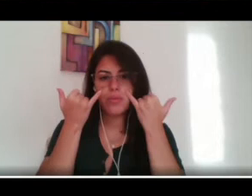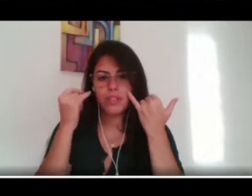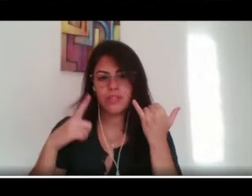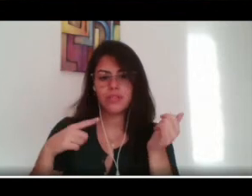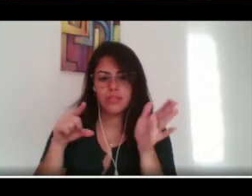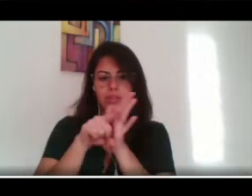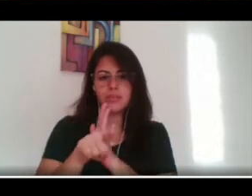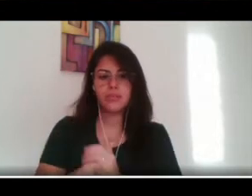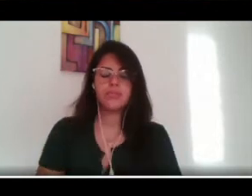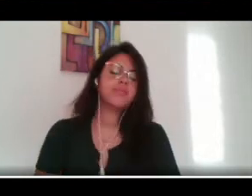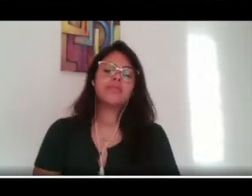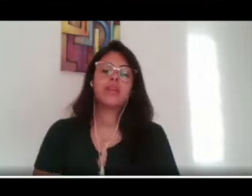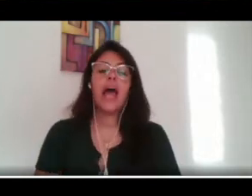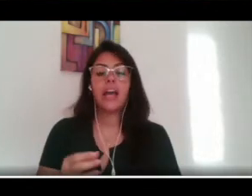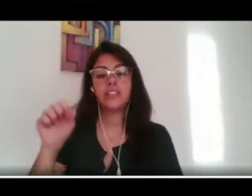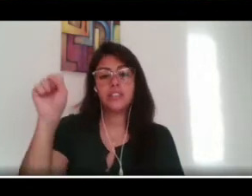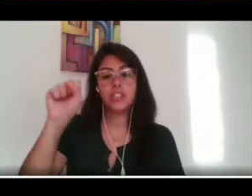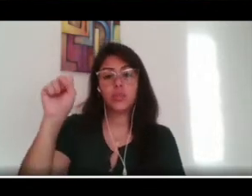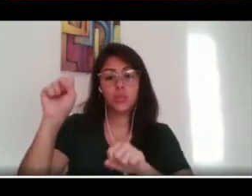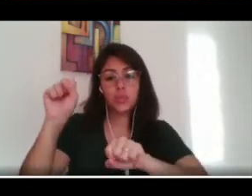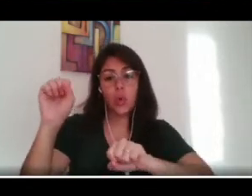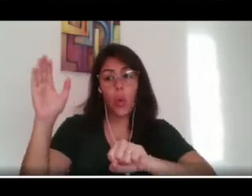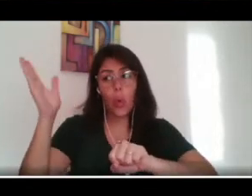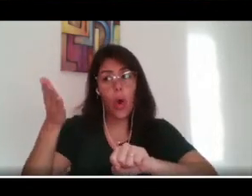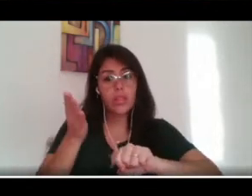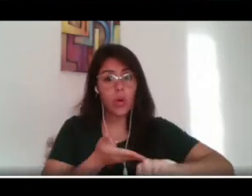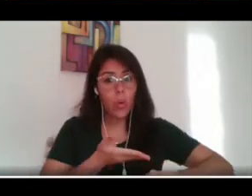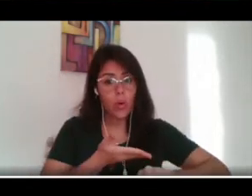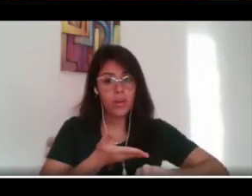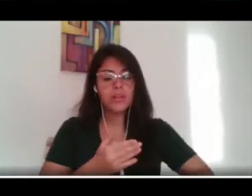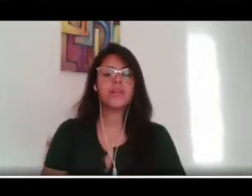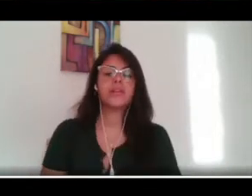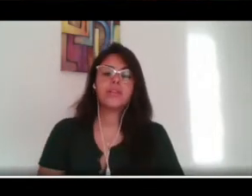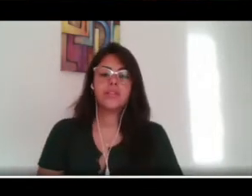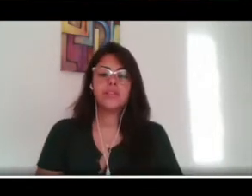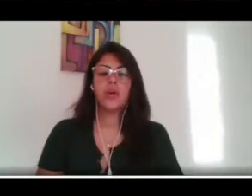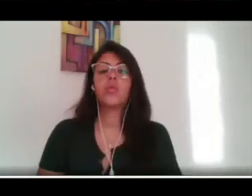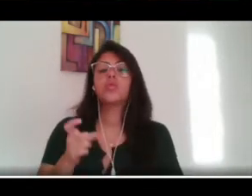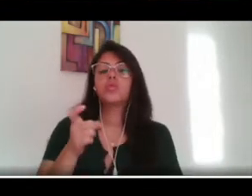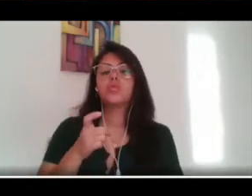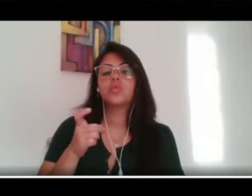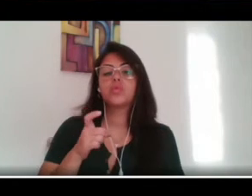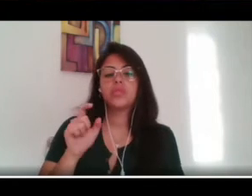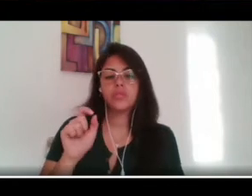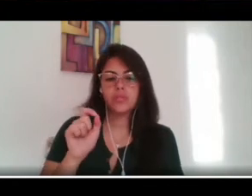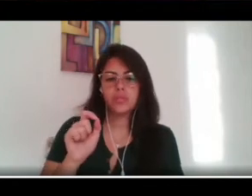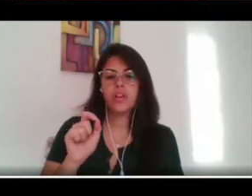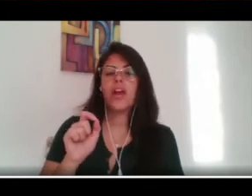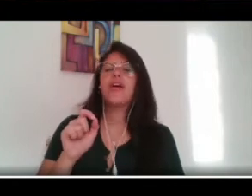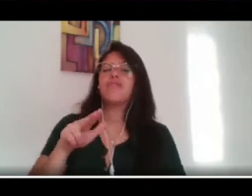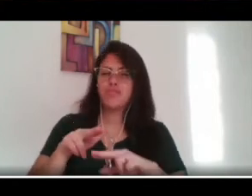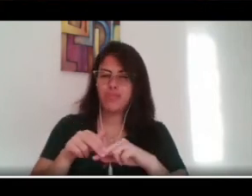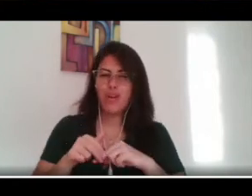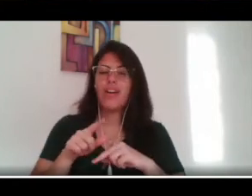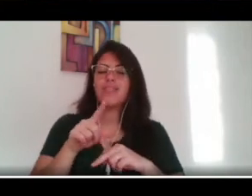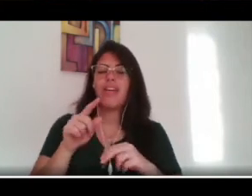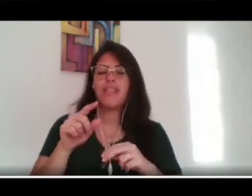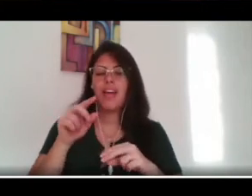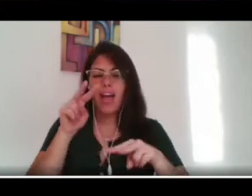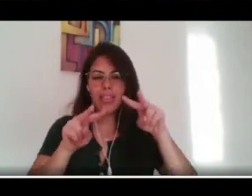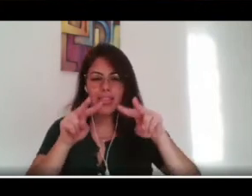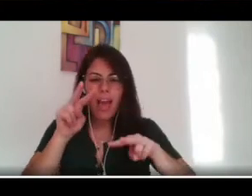Esse x aqui, ó, pela análise dimensional, que vai estar em centímetro. Vai ser 95 centímetros